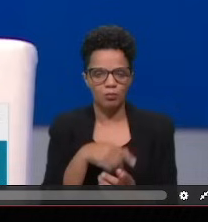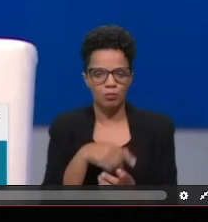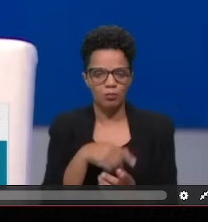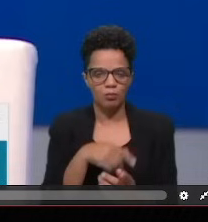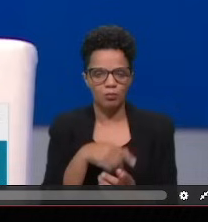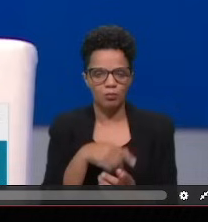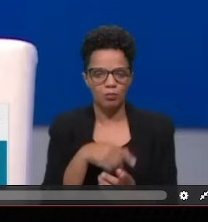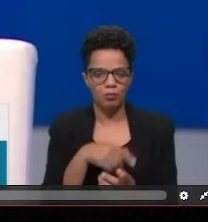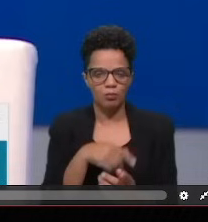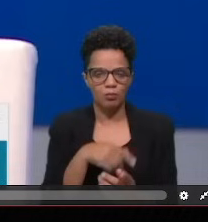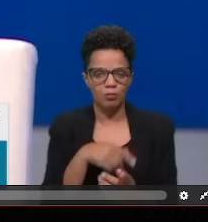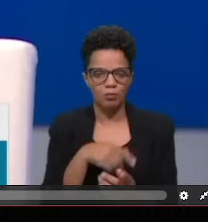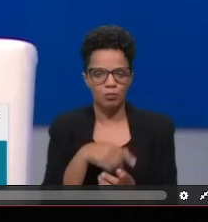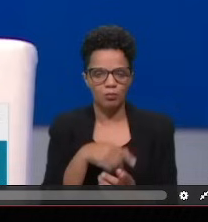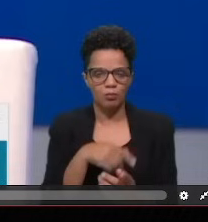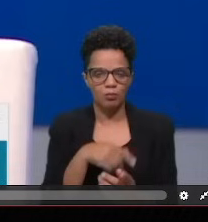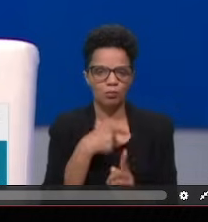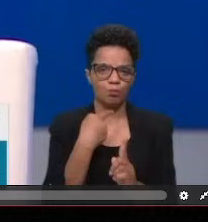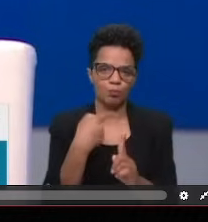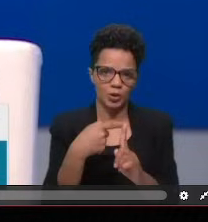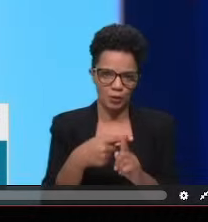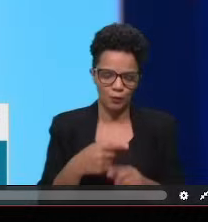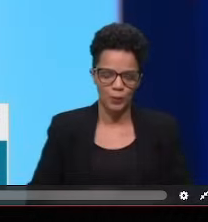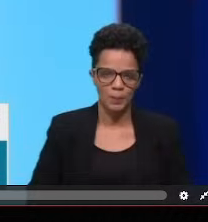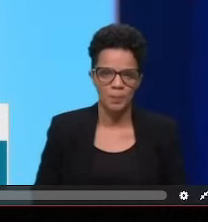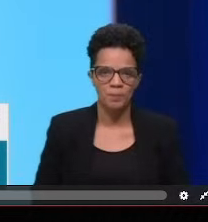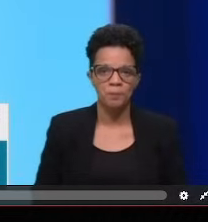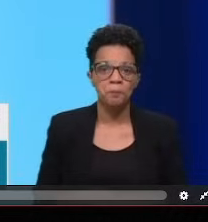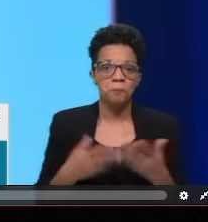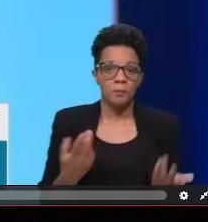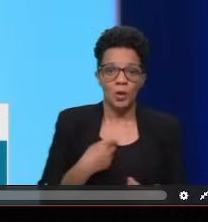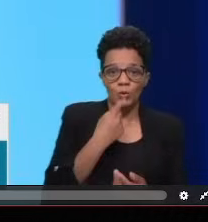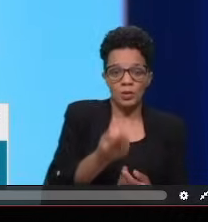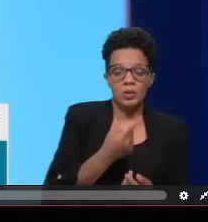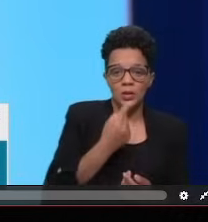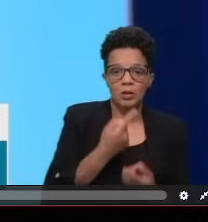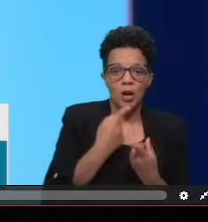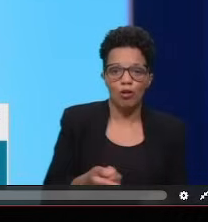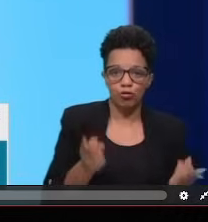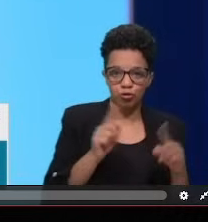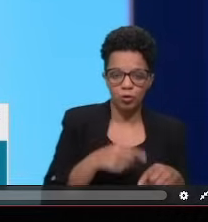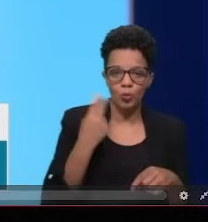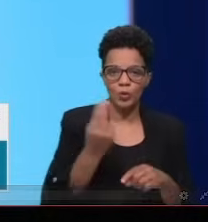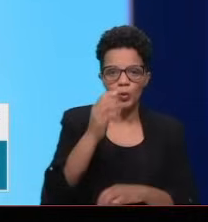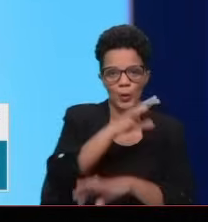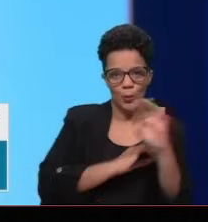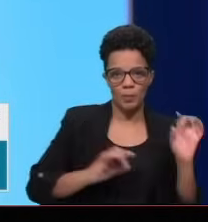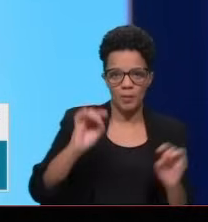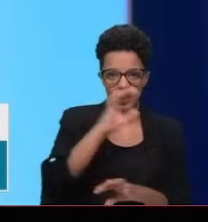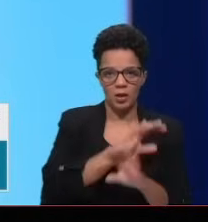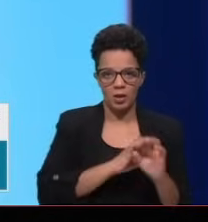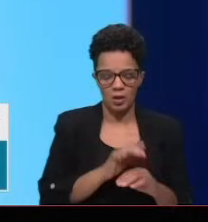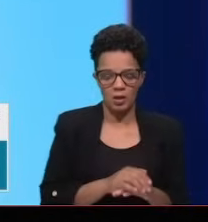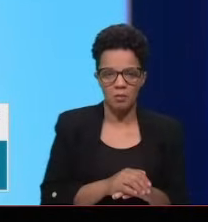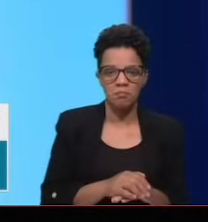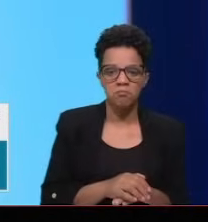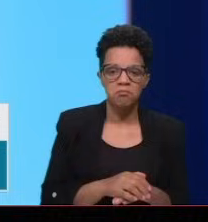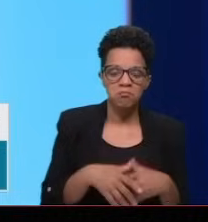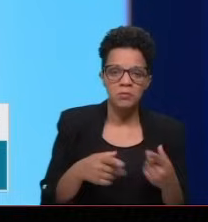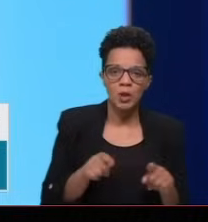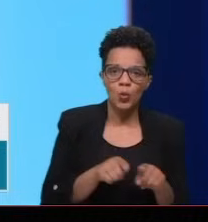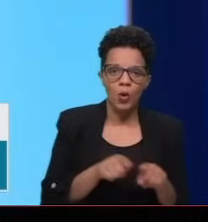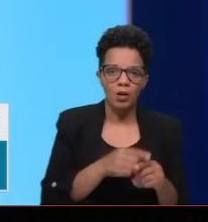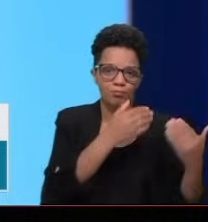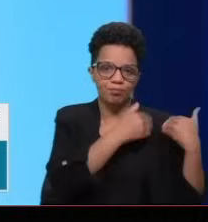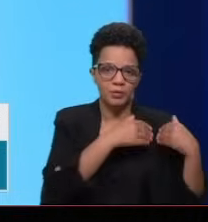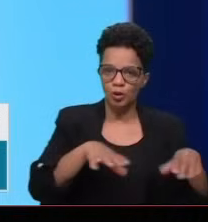dependentes da Rússia o que eu disse e repito é que a União Europeia não se apresentou não Assumiu a